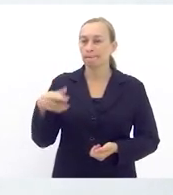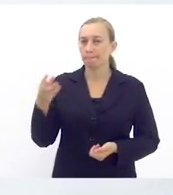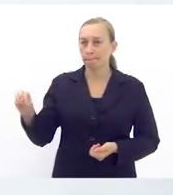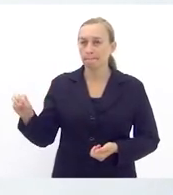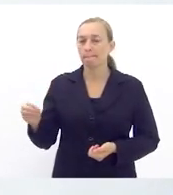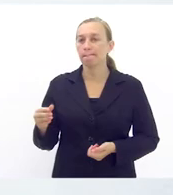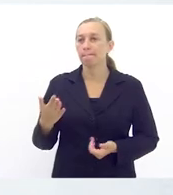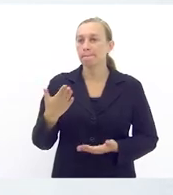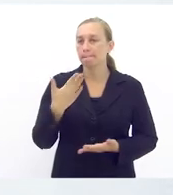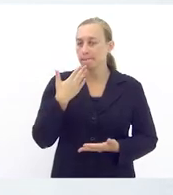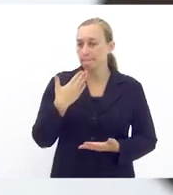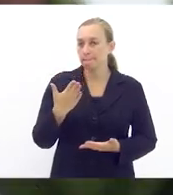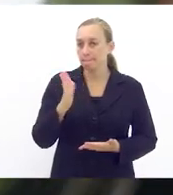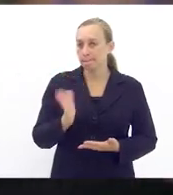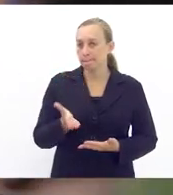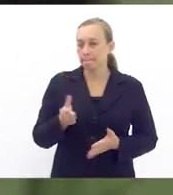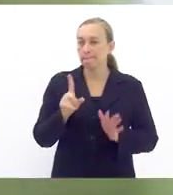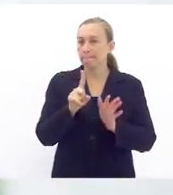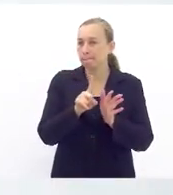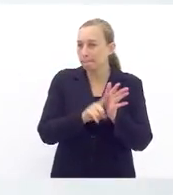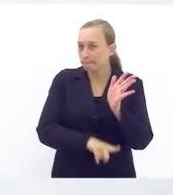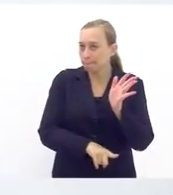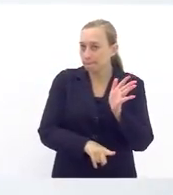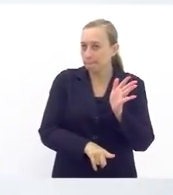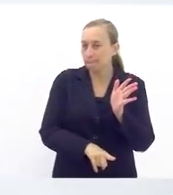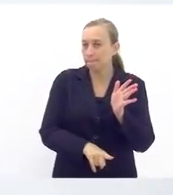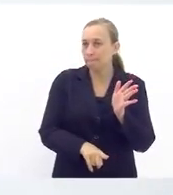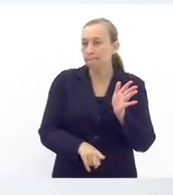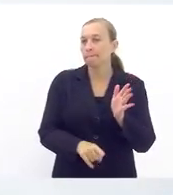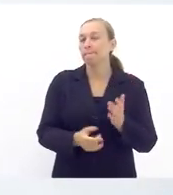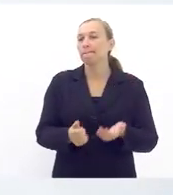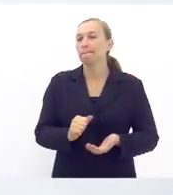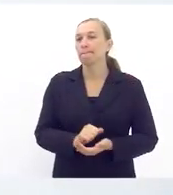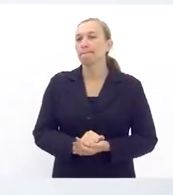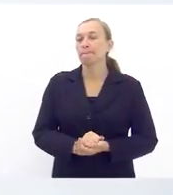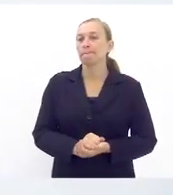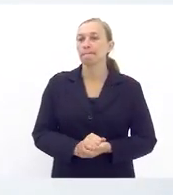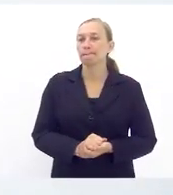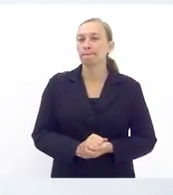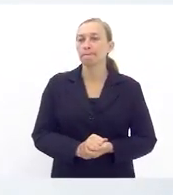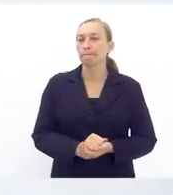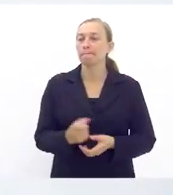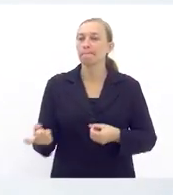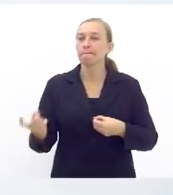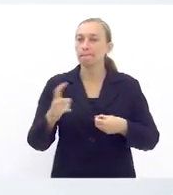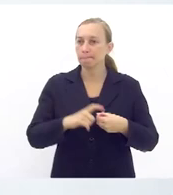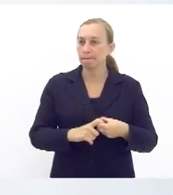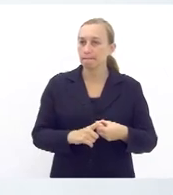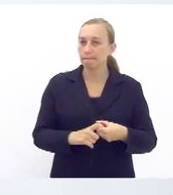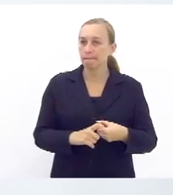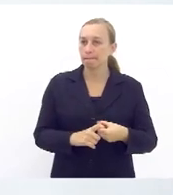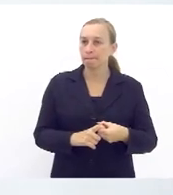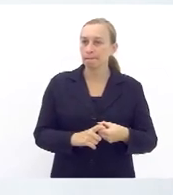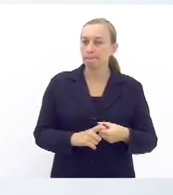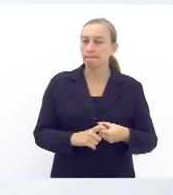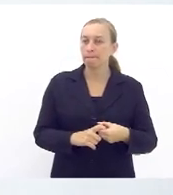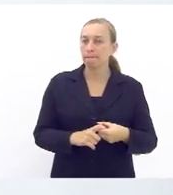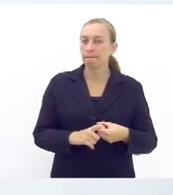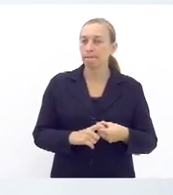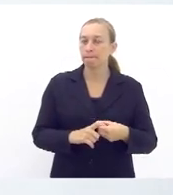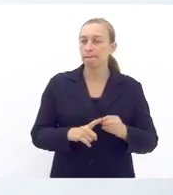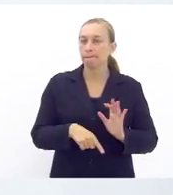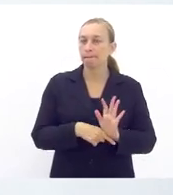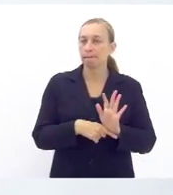contrapartida né para dirimir esse auto de infração retomar essas etapas de recuperação então